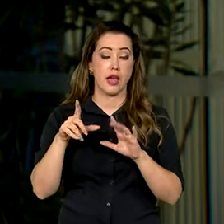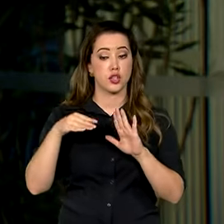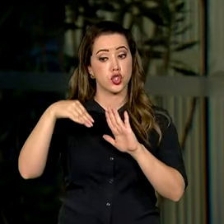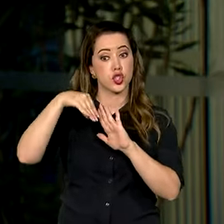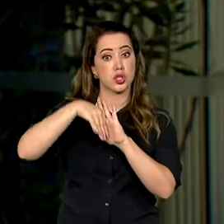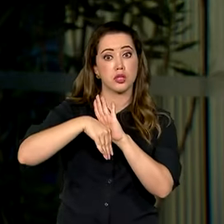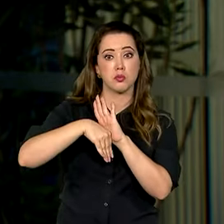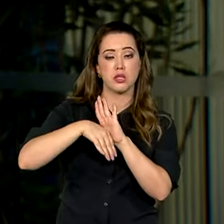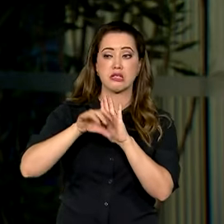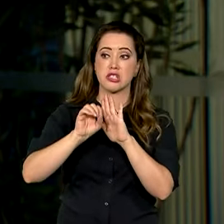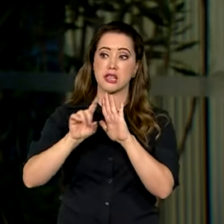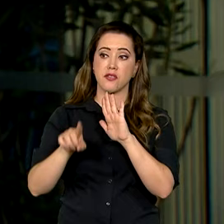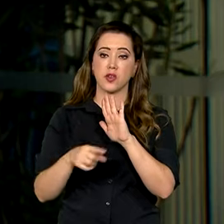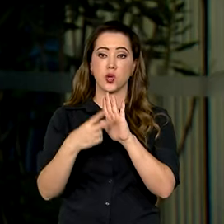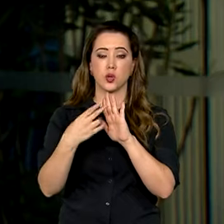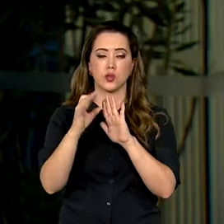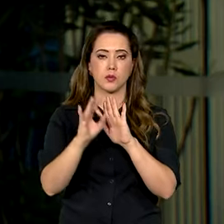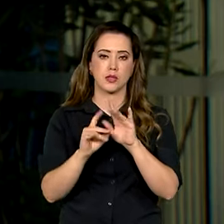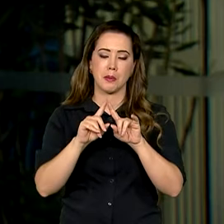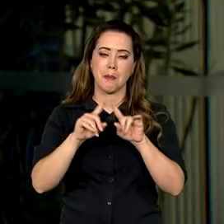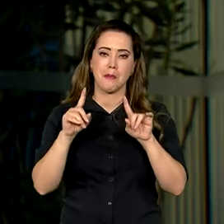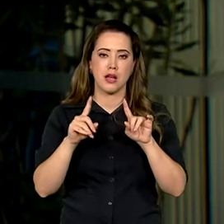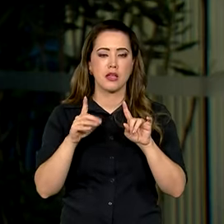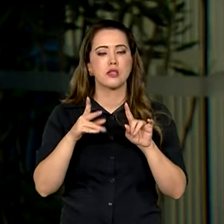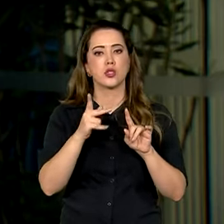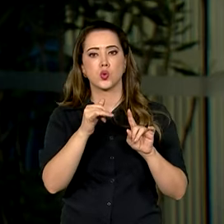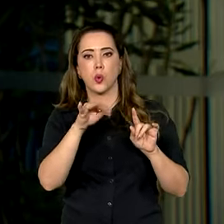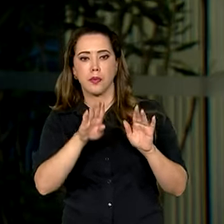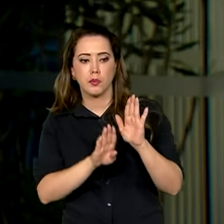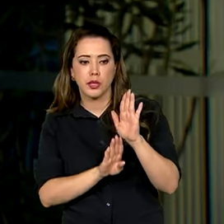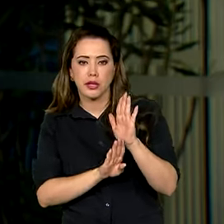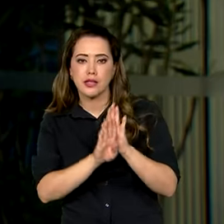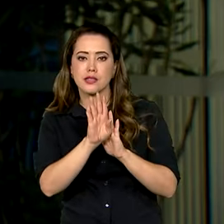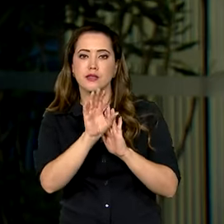de 0,2%. Mas aí o PIB cresceu